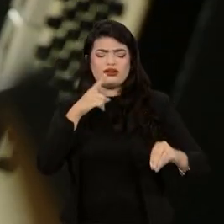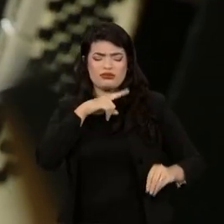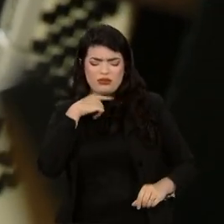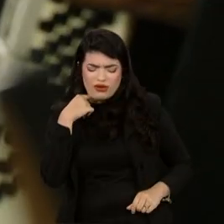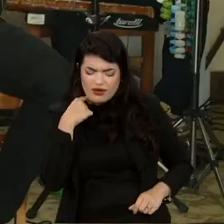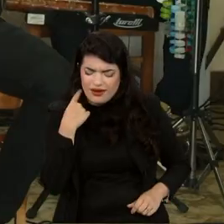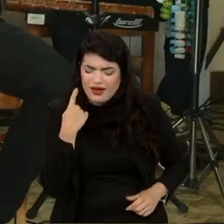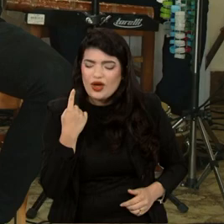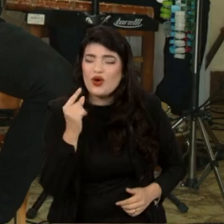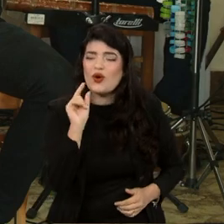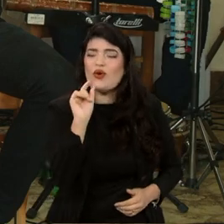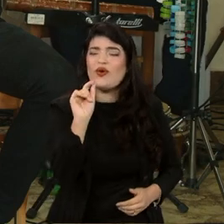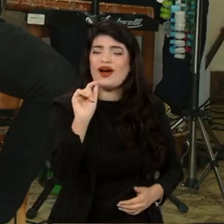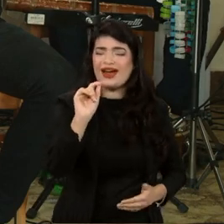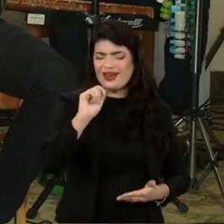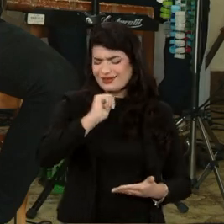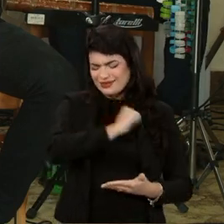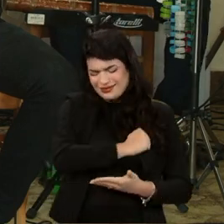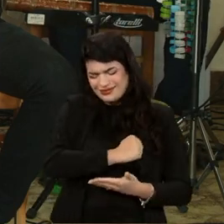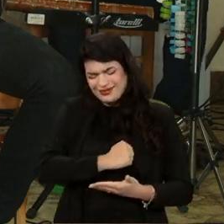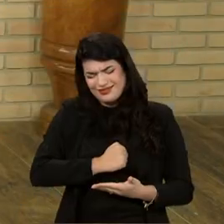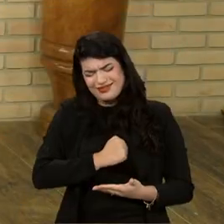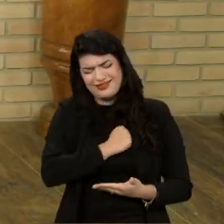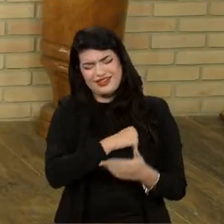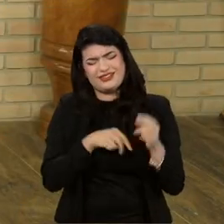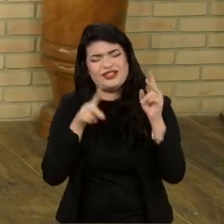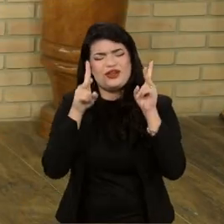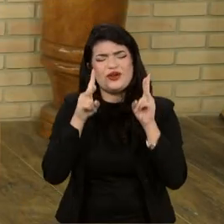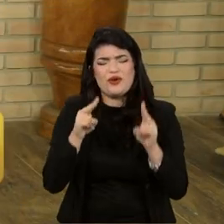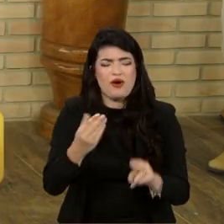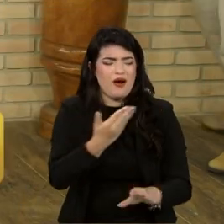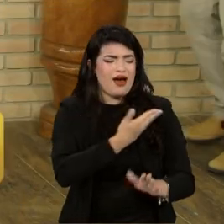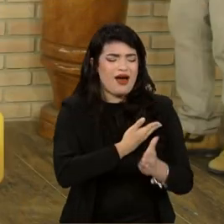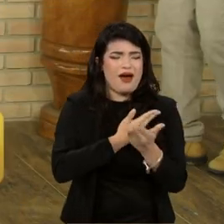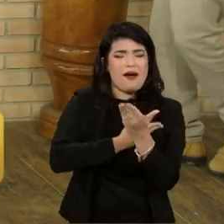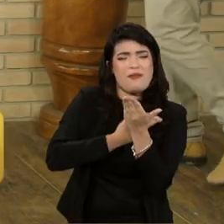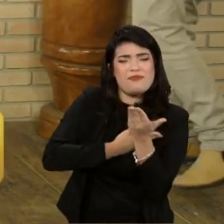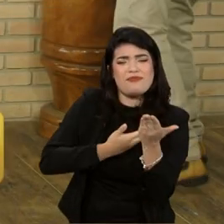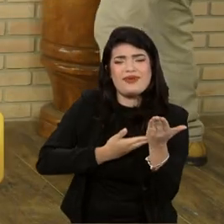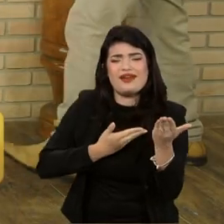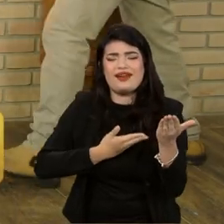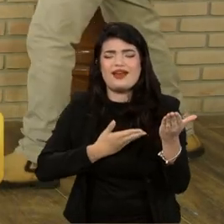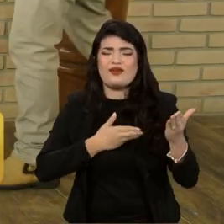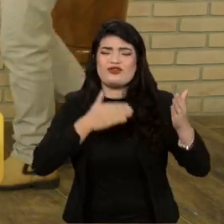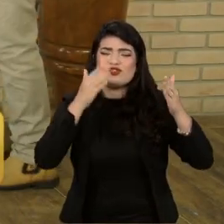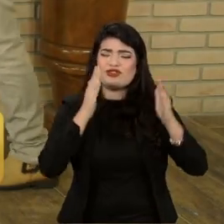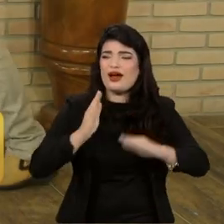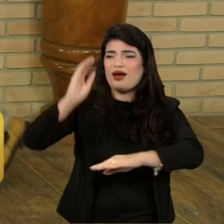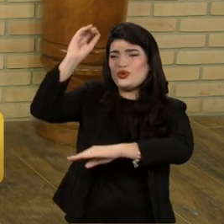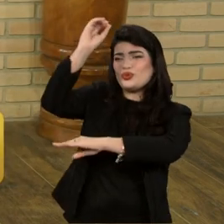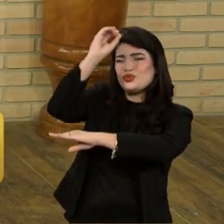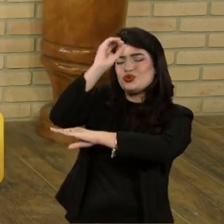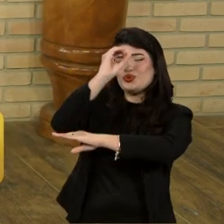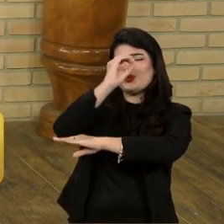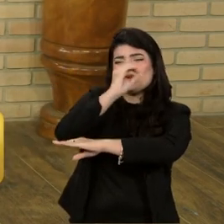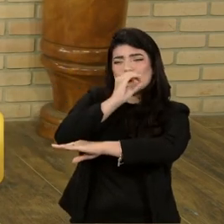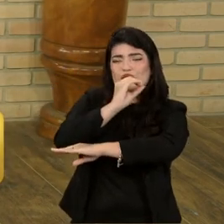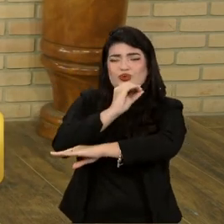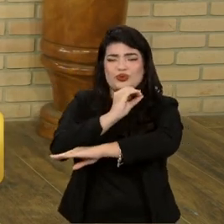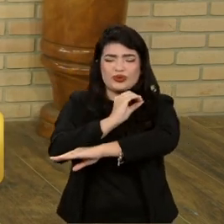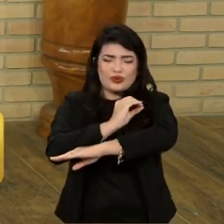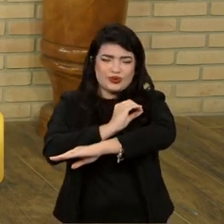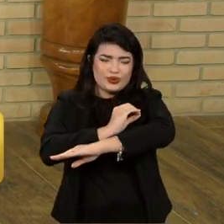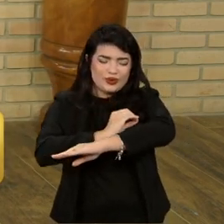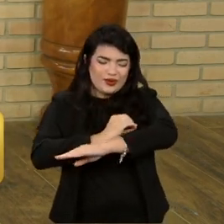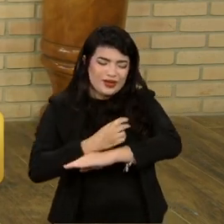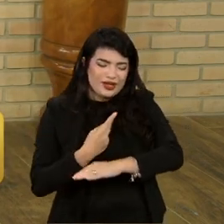Morri de saudade dos pais, irmãos e companheiros. Ao cair da tarde no velho terreiro, a